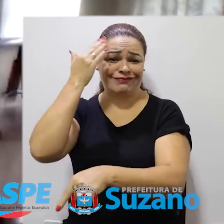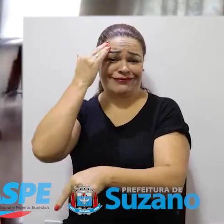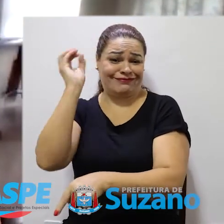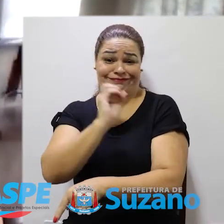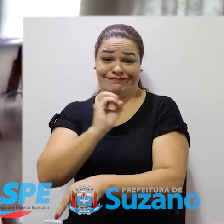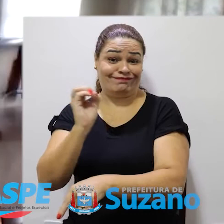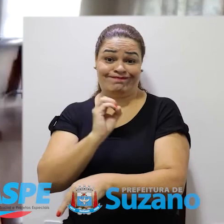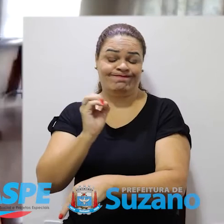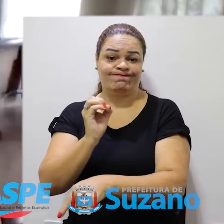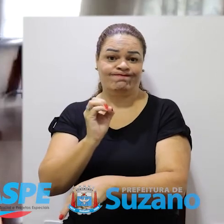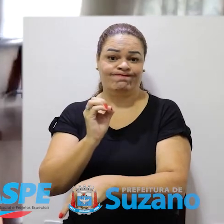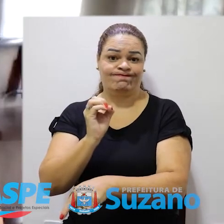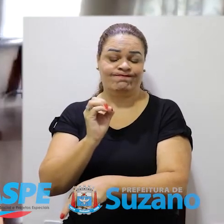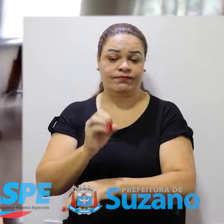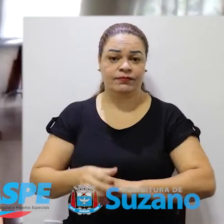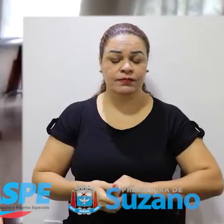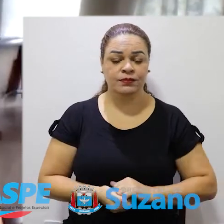estão falando. Elas vão repetir.